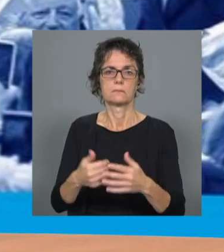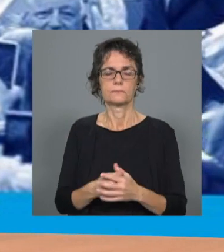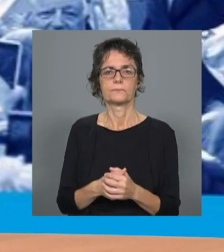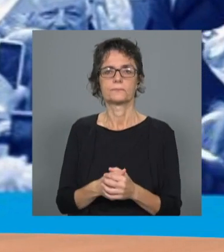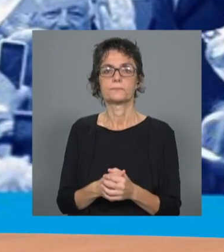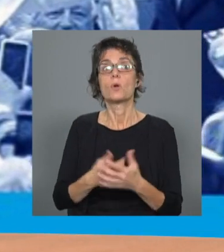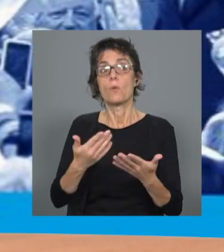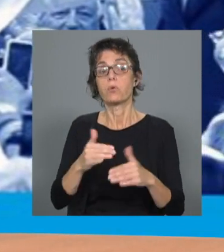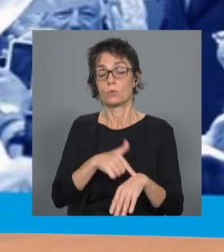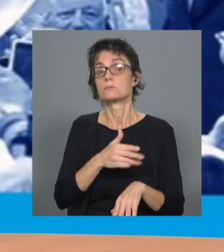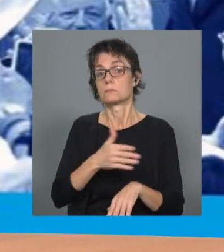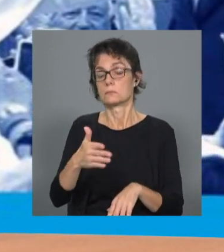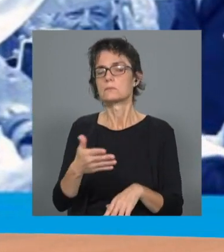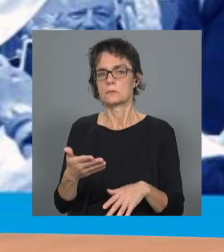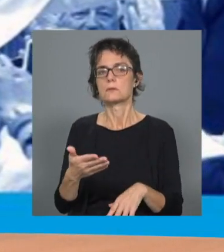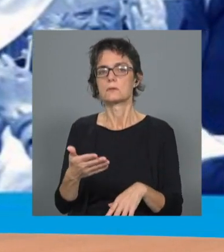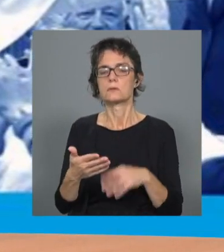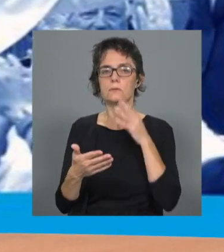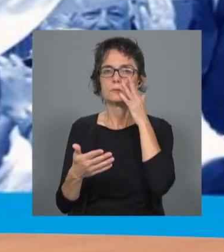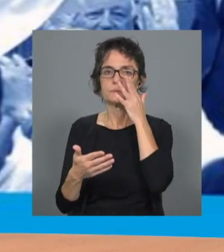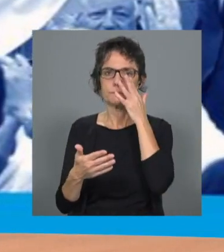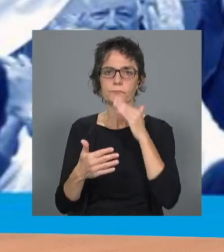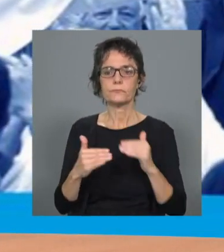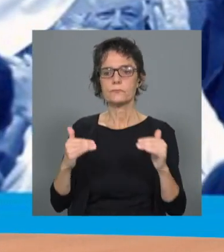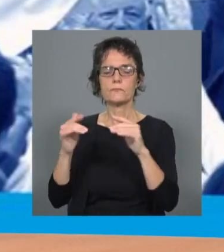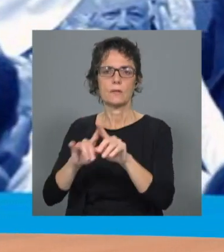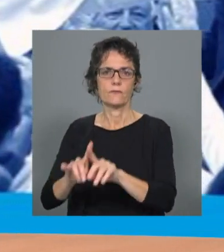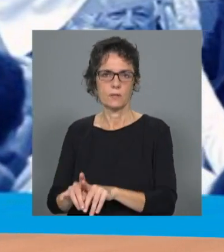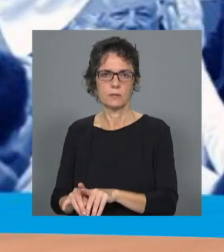sabemos, já se falou muito sobre isso, e de facto...